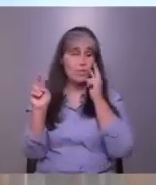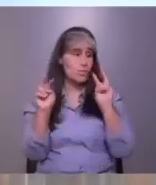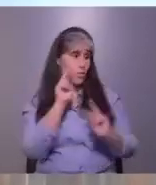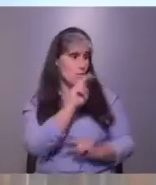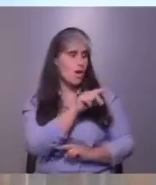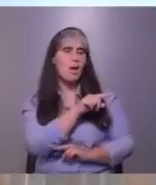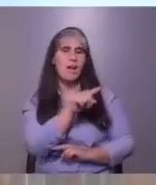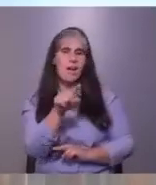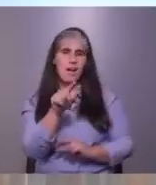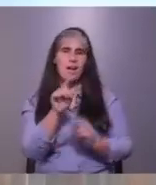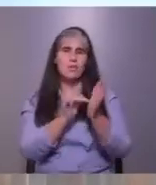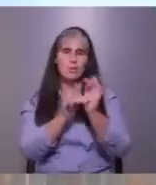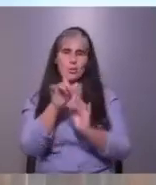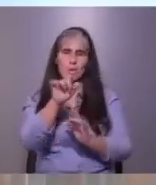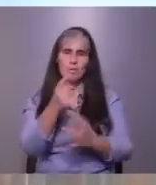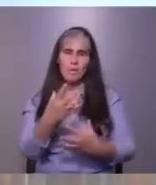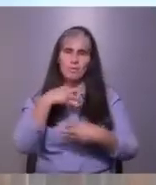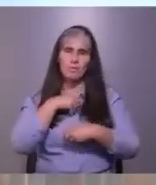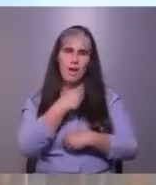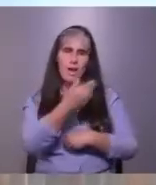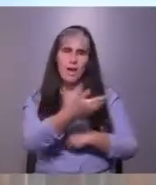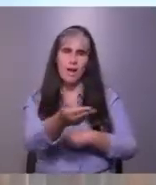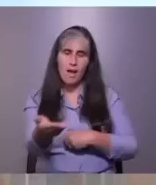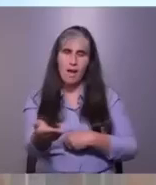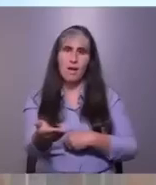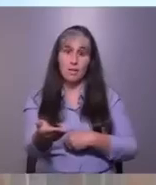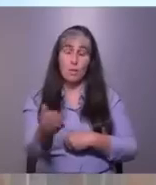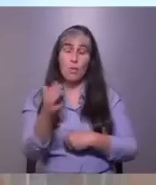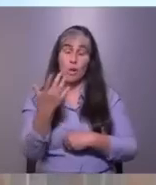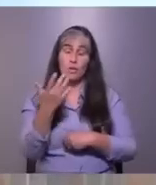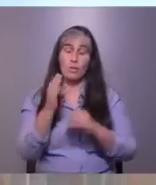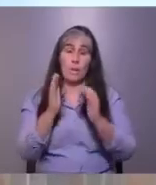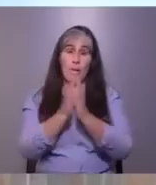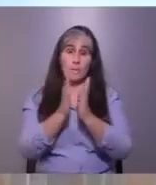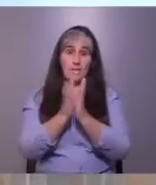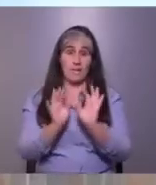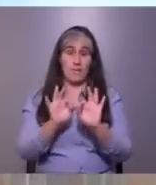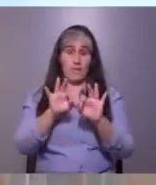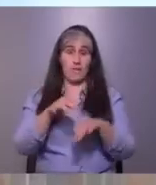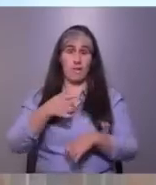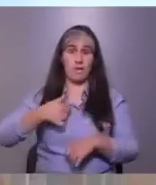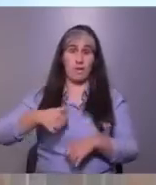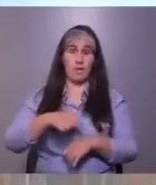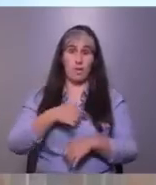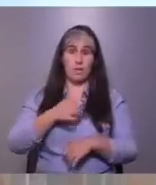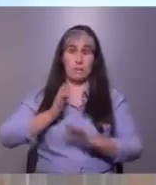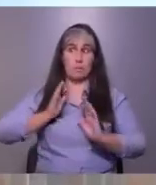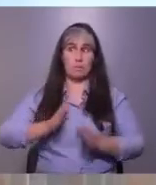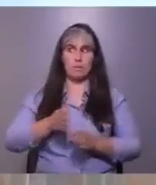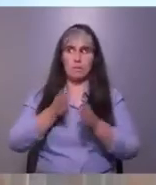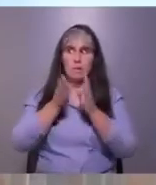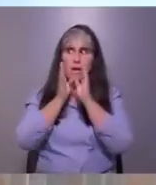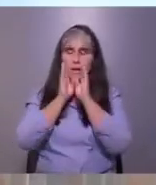Cristo, compromete-nos também, quando termina a celebração, em estarmos atentos a